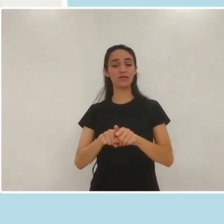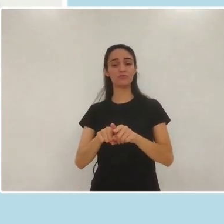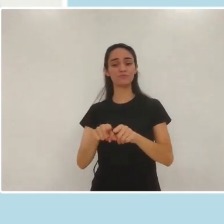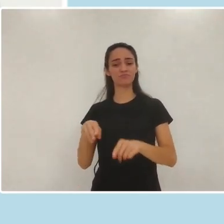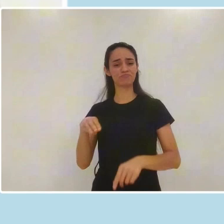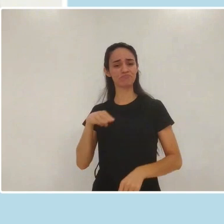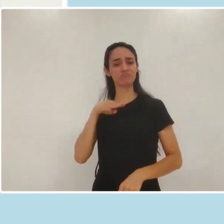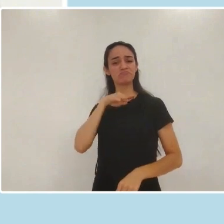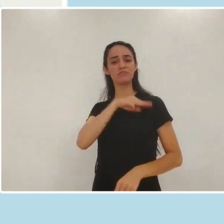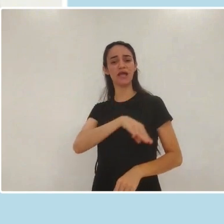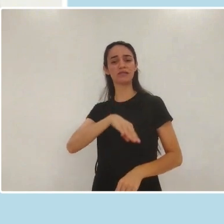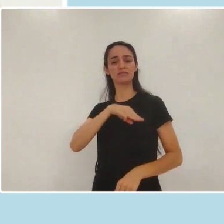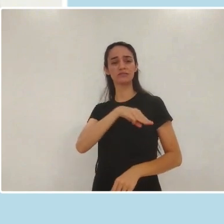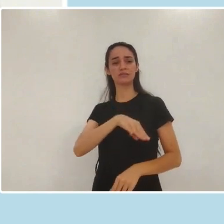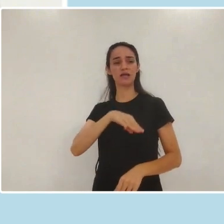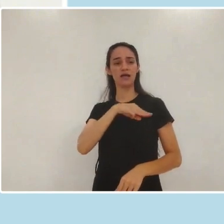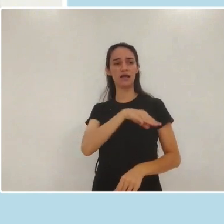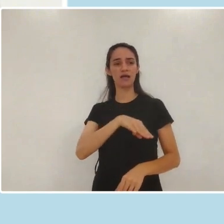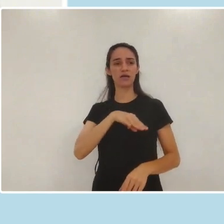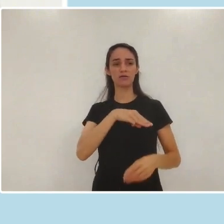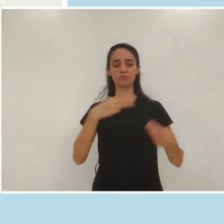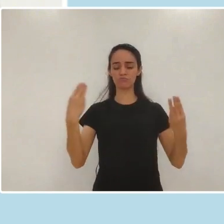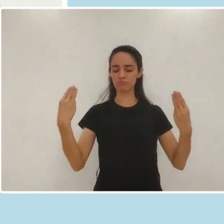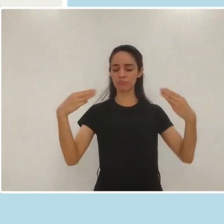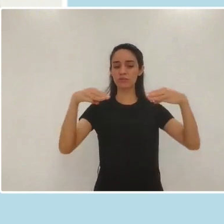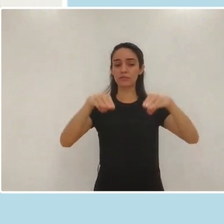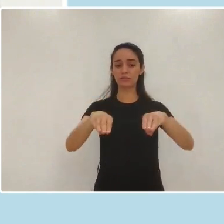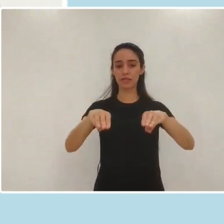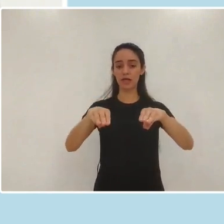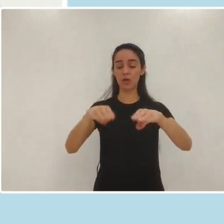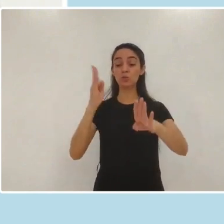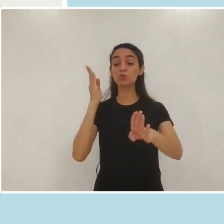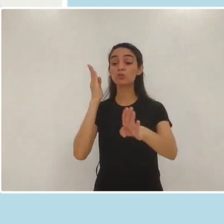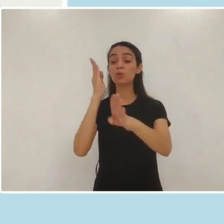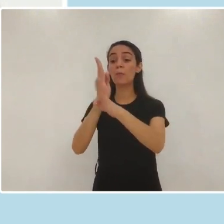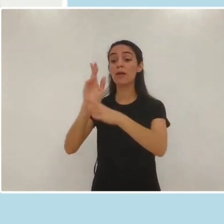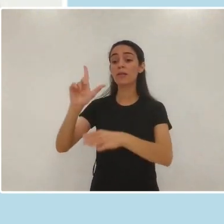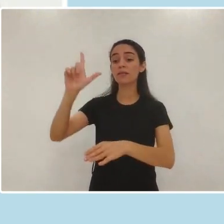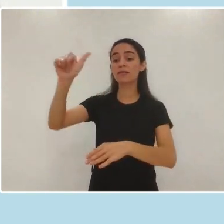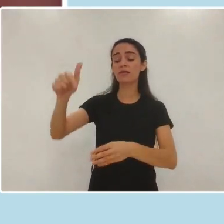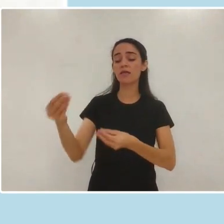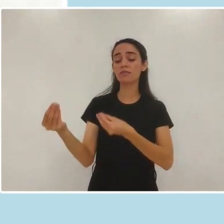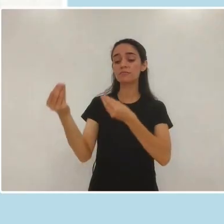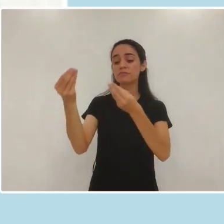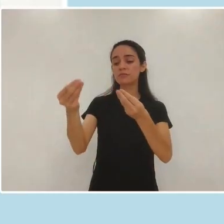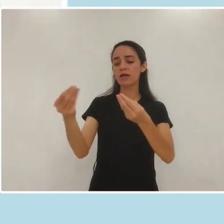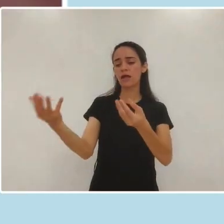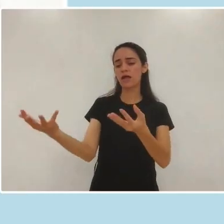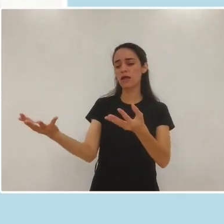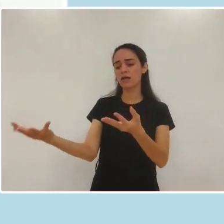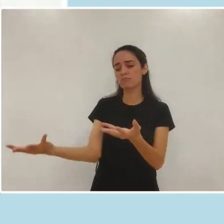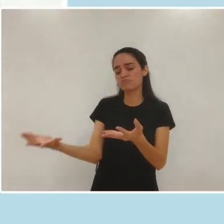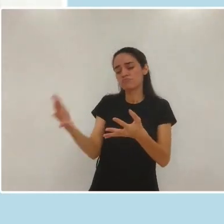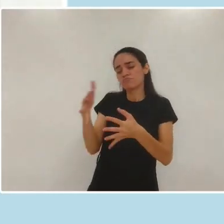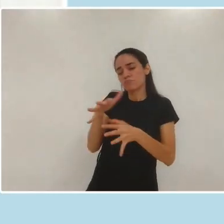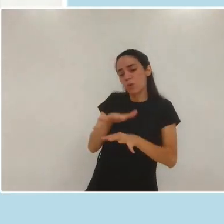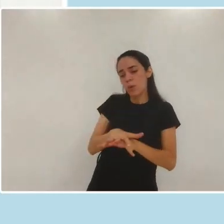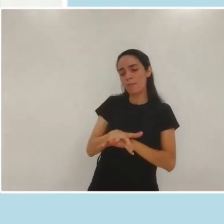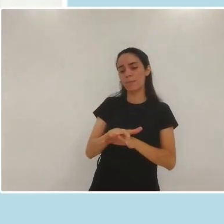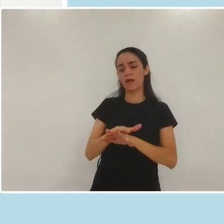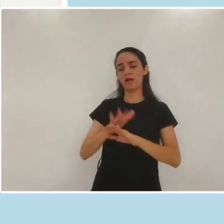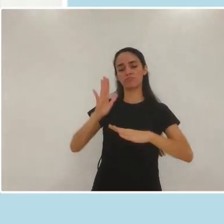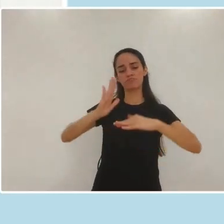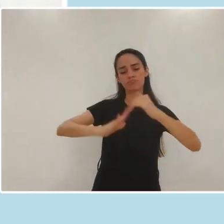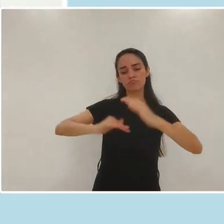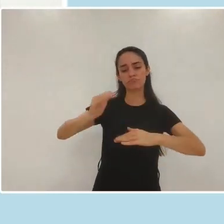diagnóstico tardio e promover um acolhimento técnico, ético e verdadeiramente humano às